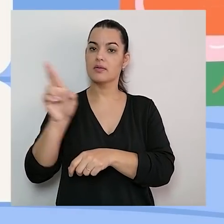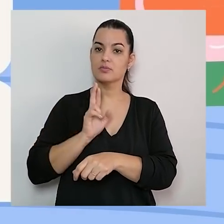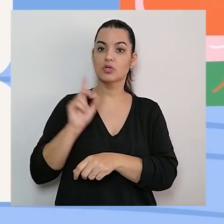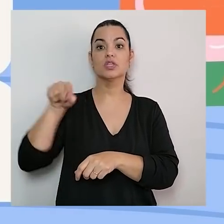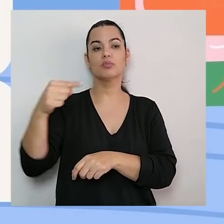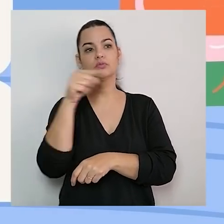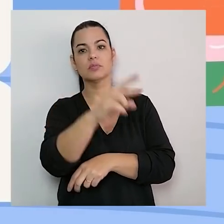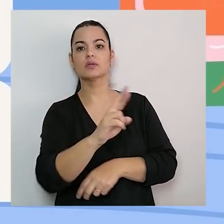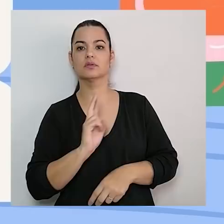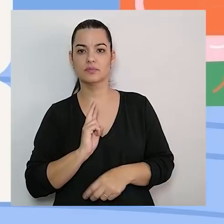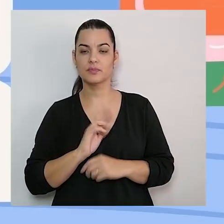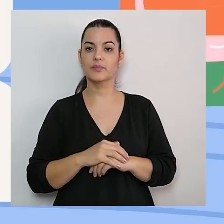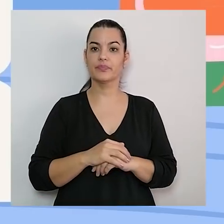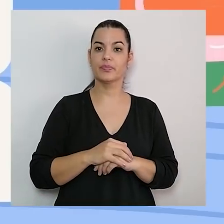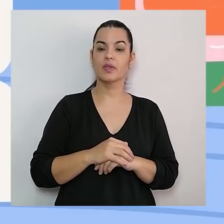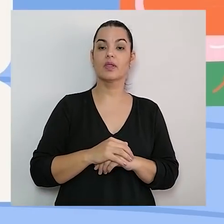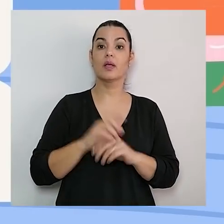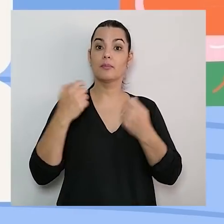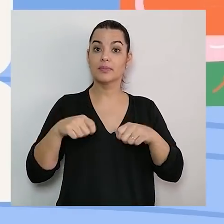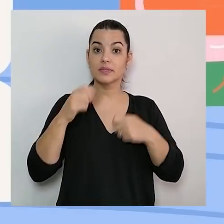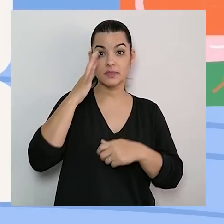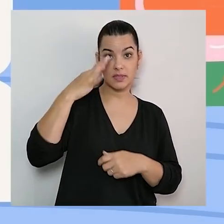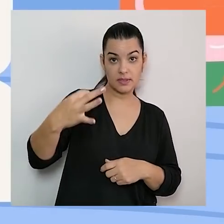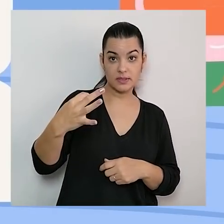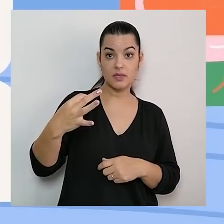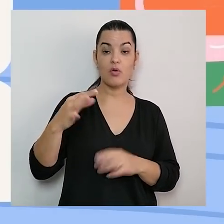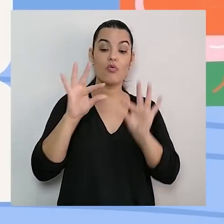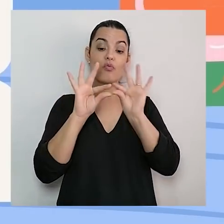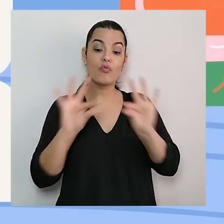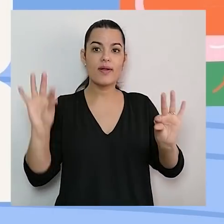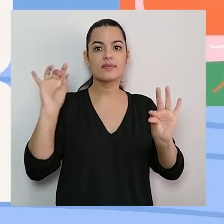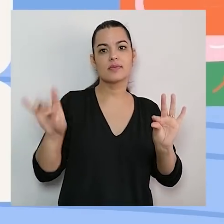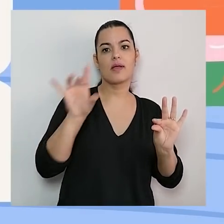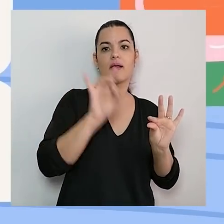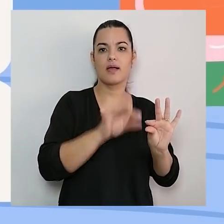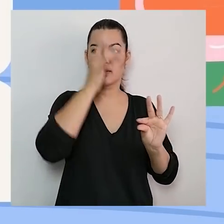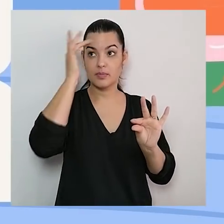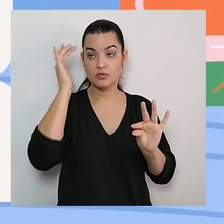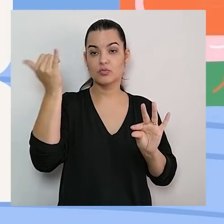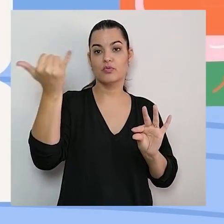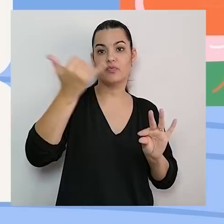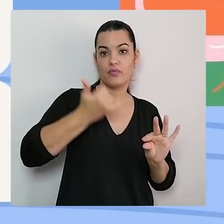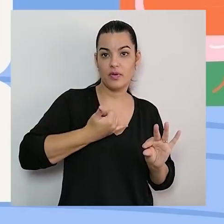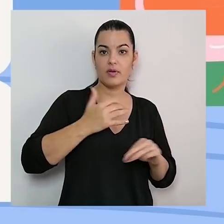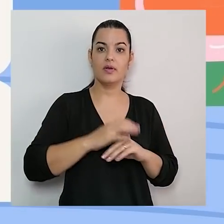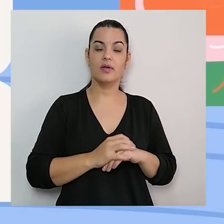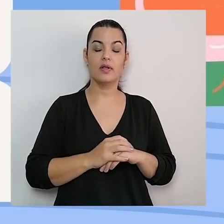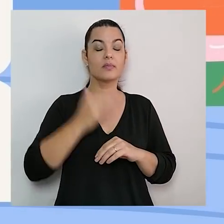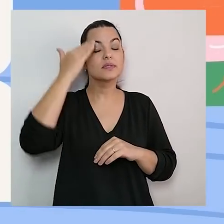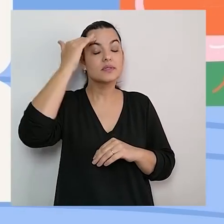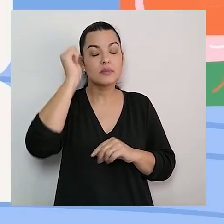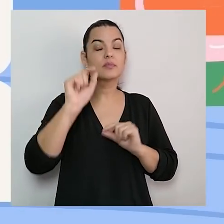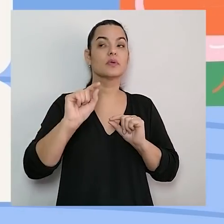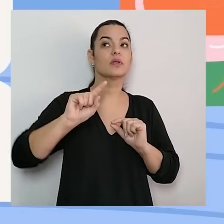responder. Você deve prestar atenção em cada frase que o seu entrevistado fala, para você ver se tem a possibilidade de